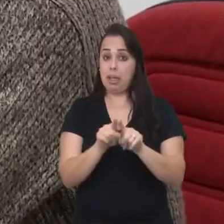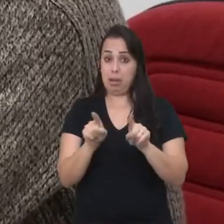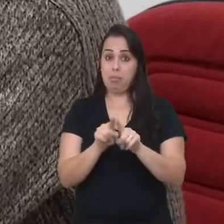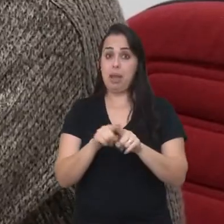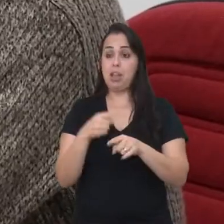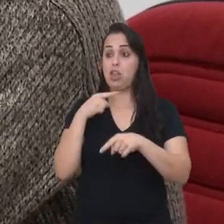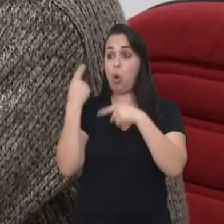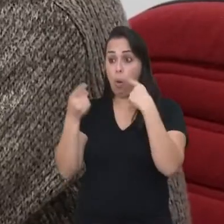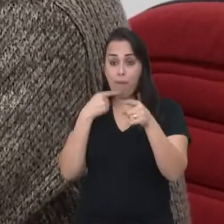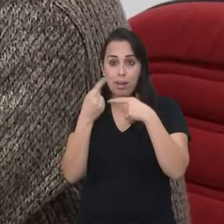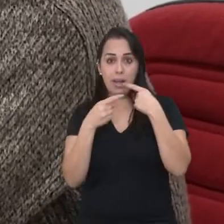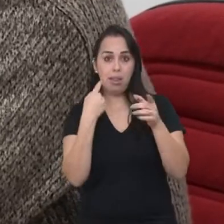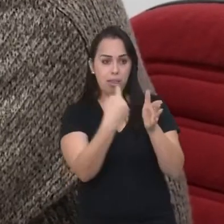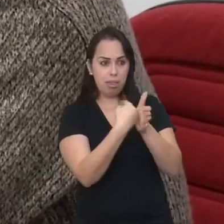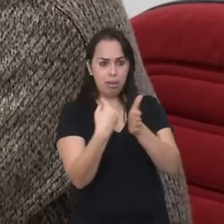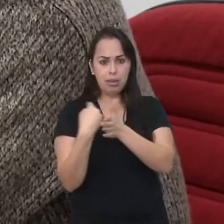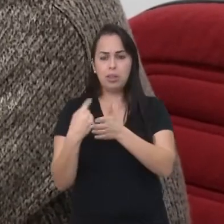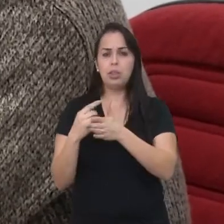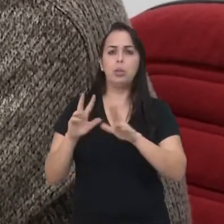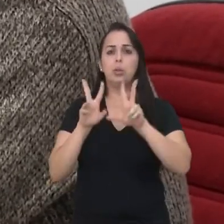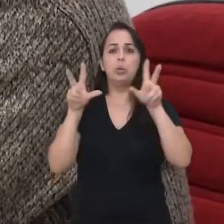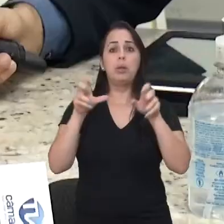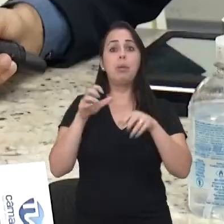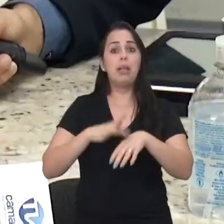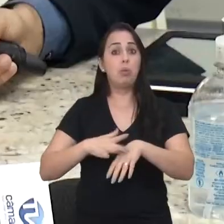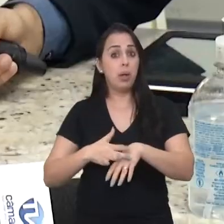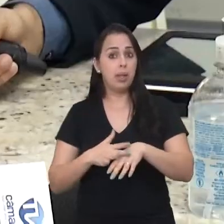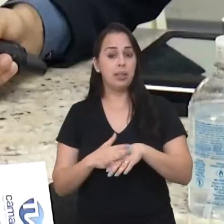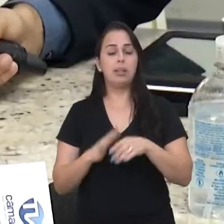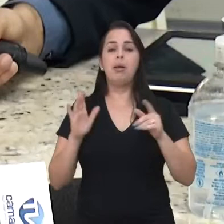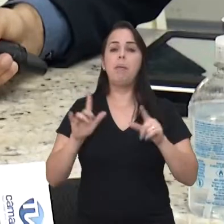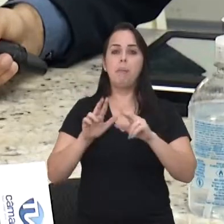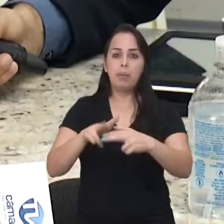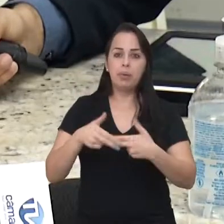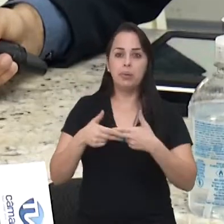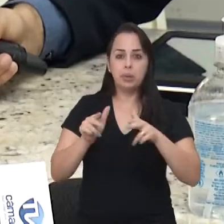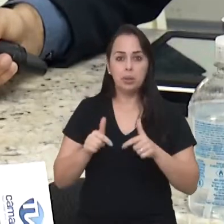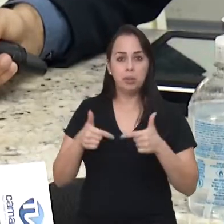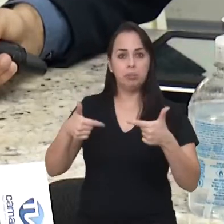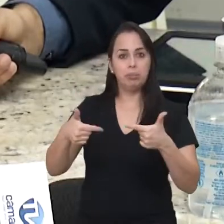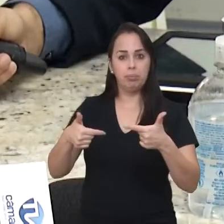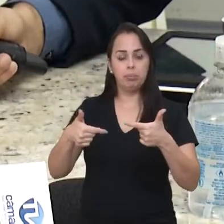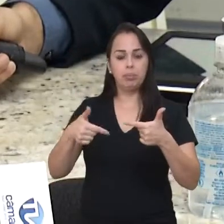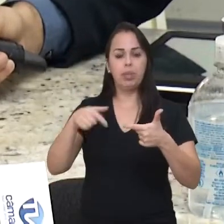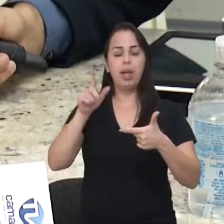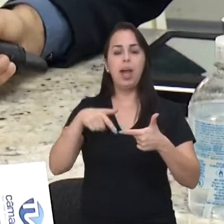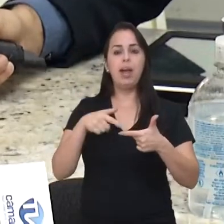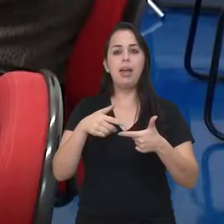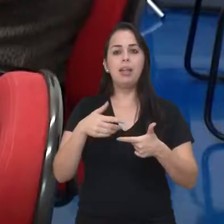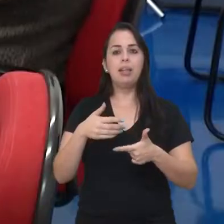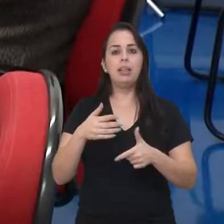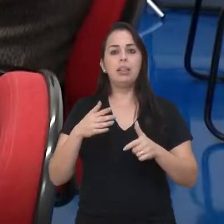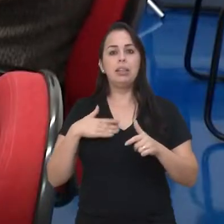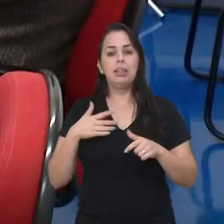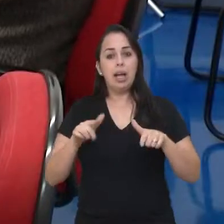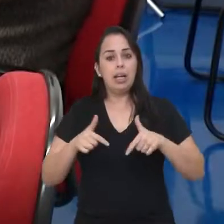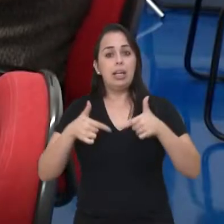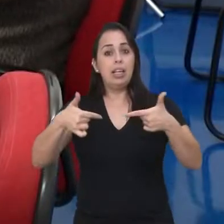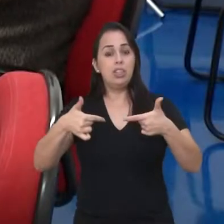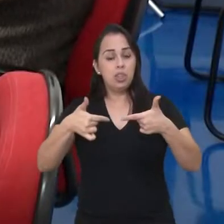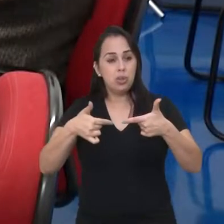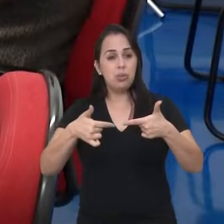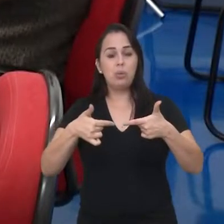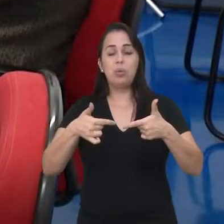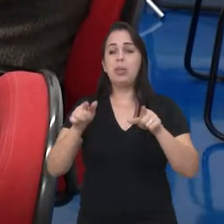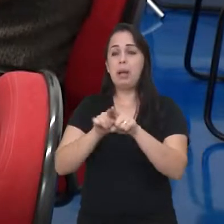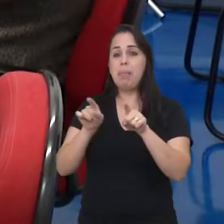além de alguns questionamentos sobre as doenças. Por isso, a intenção dos vereadores com o encontro é buscar medidas para esclarecer